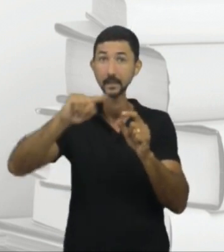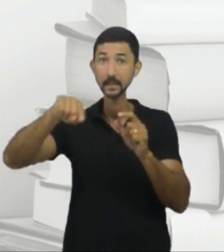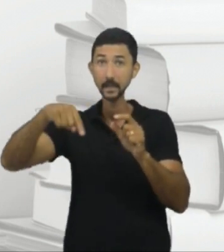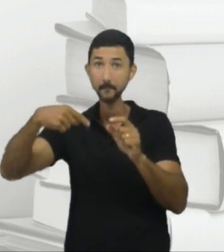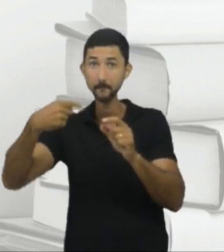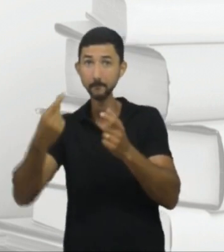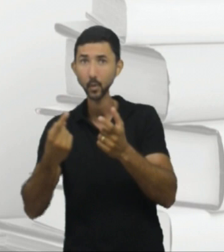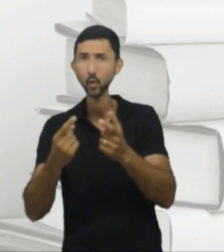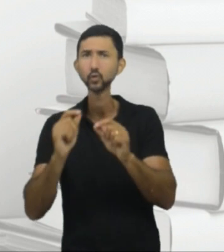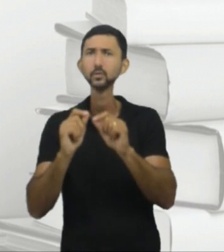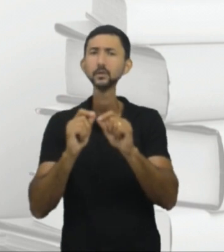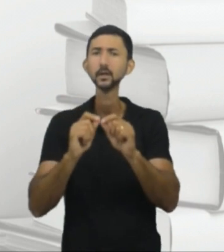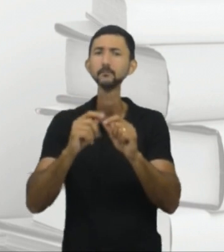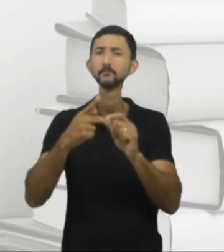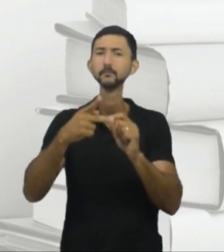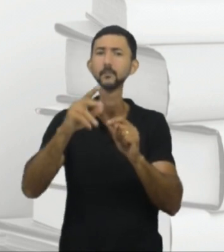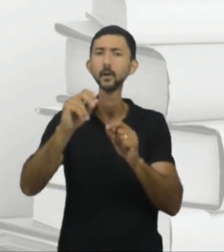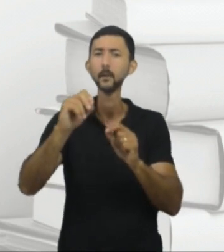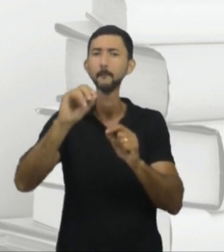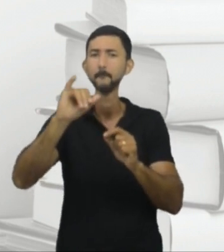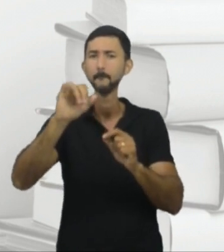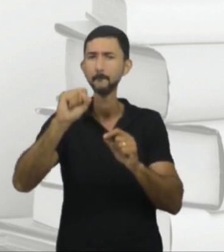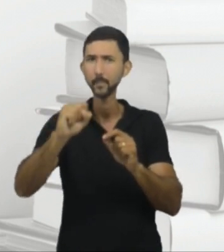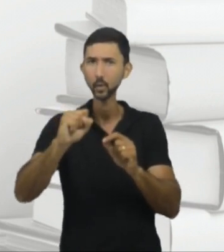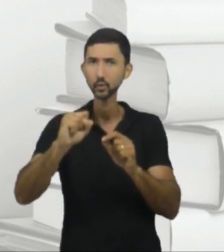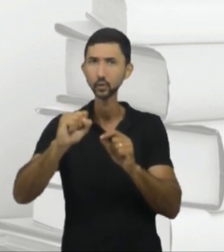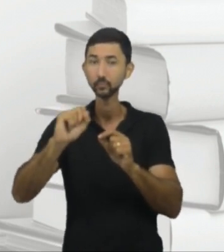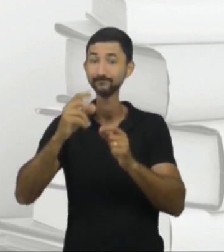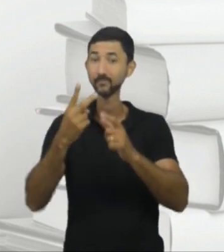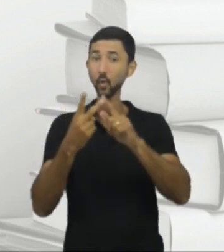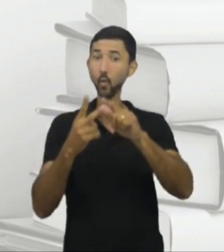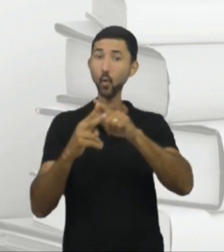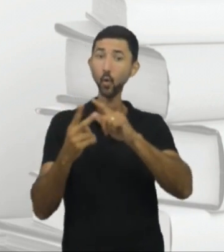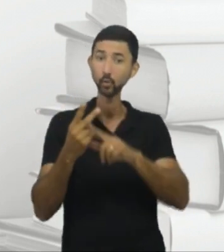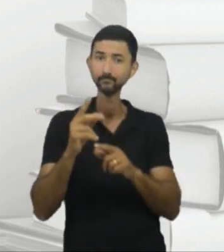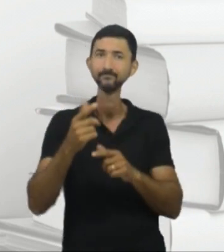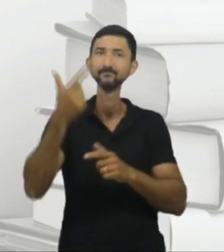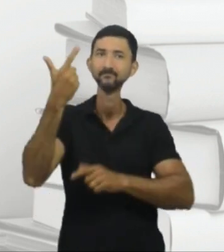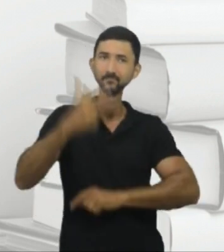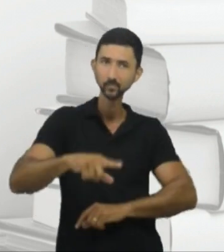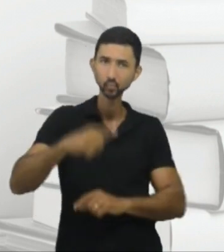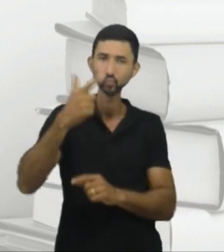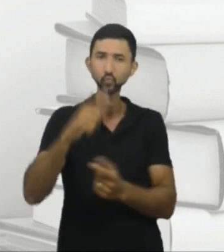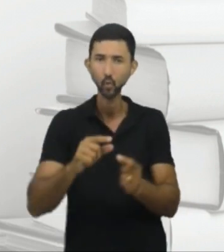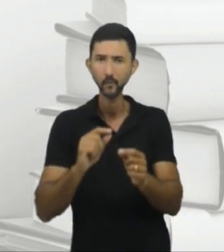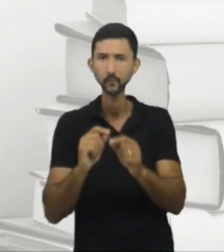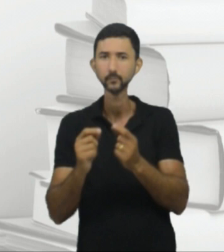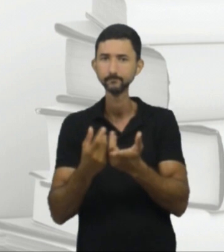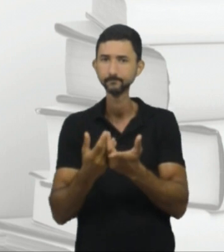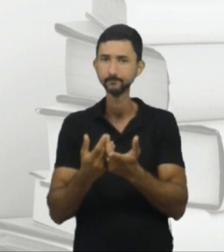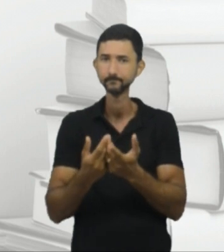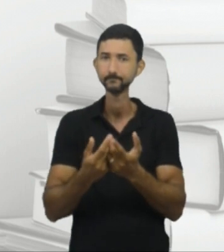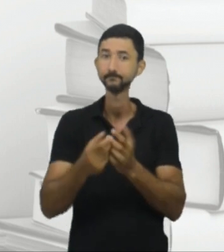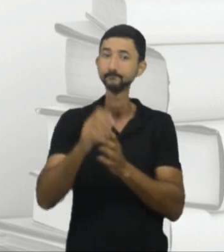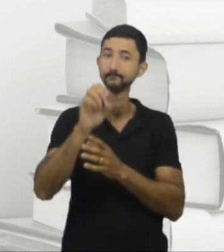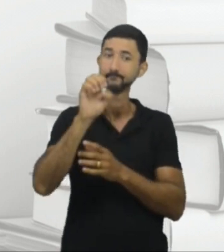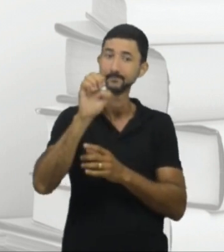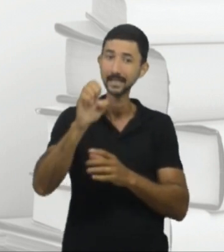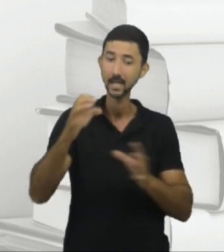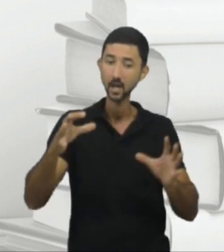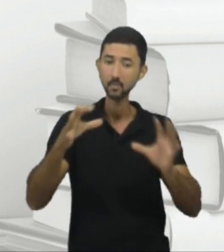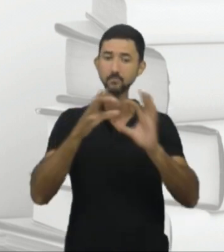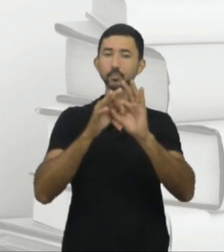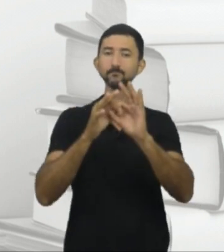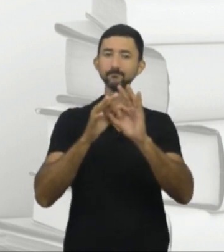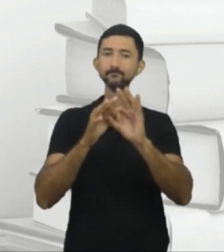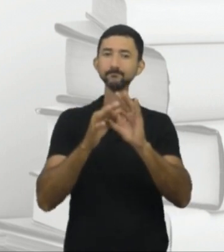outro elemento que aparece bem aqui, o pois, e dois elementos que se repetem aqui, que são